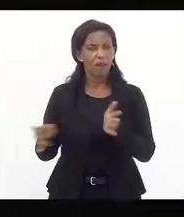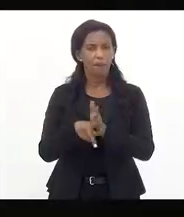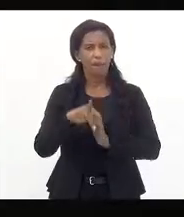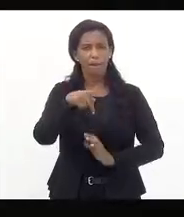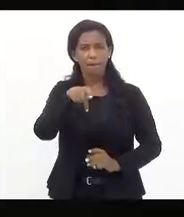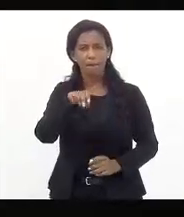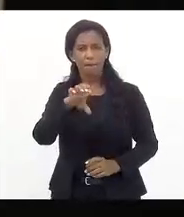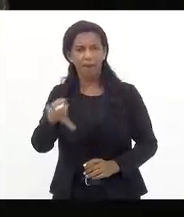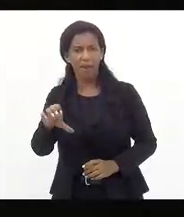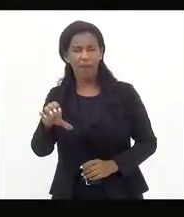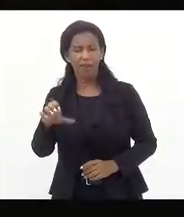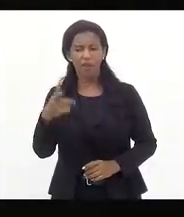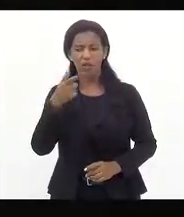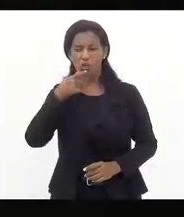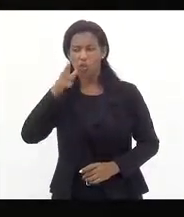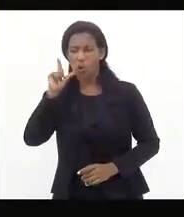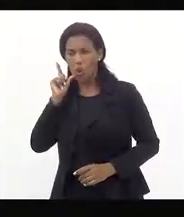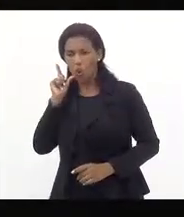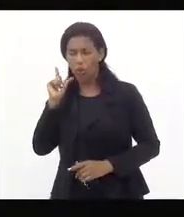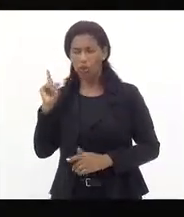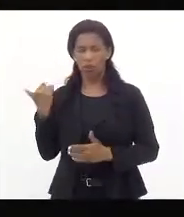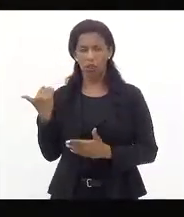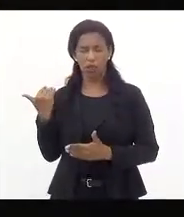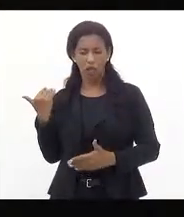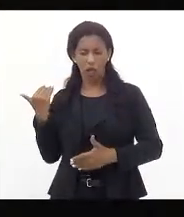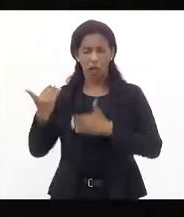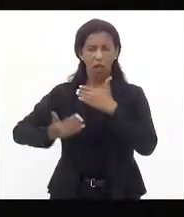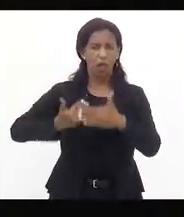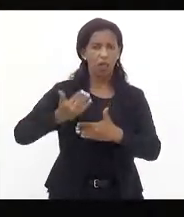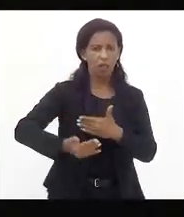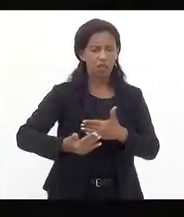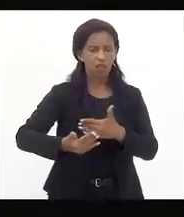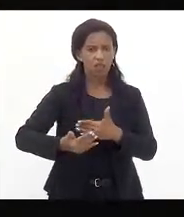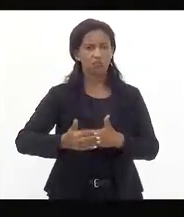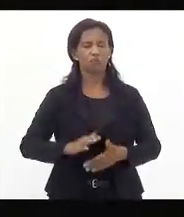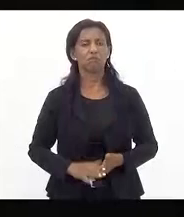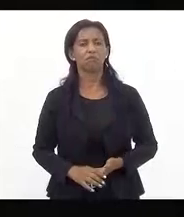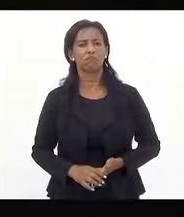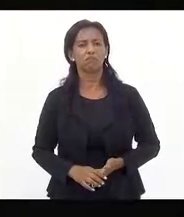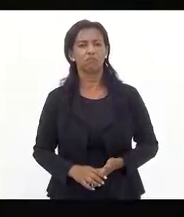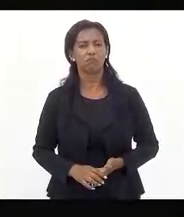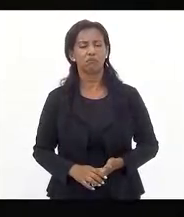que chega ontem, depois chega assodadamente,